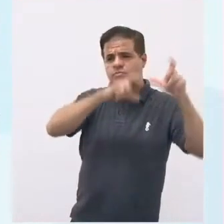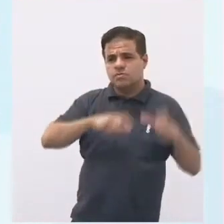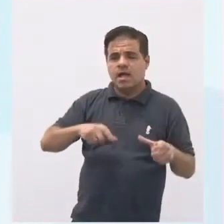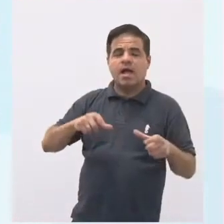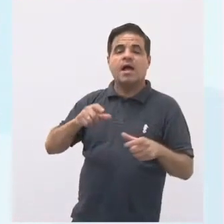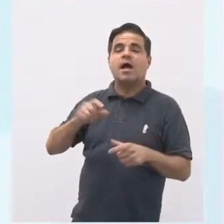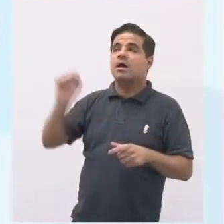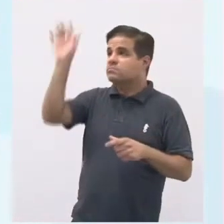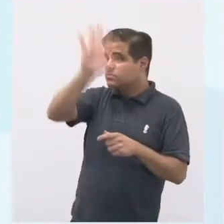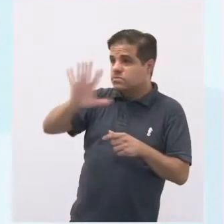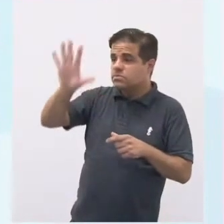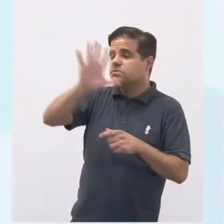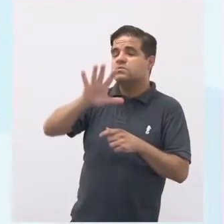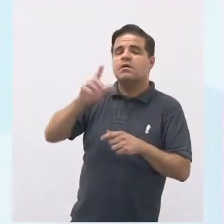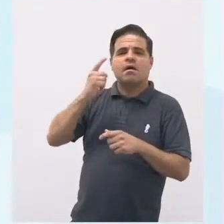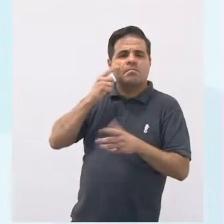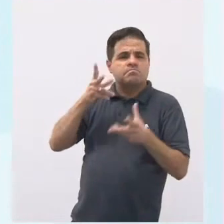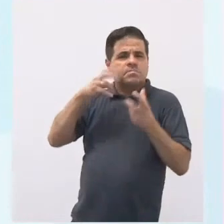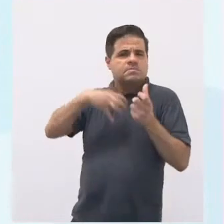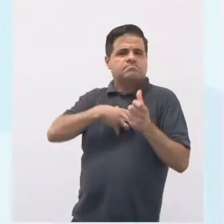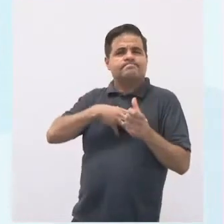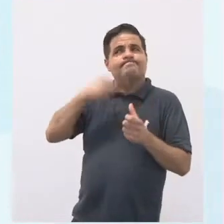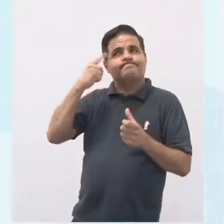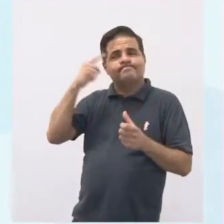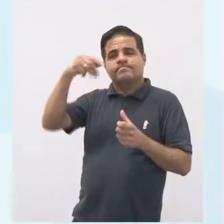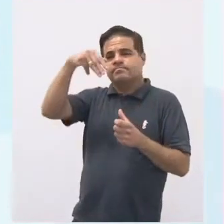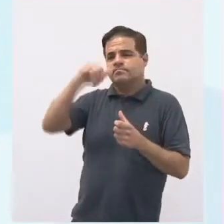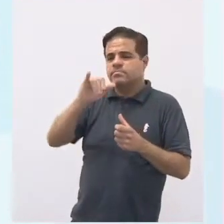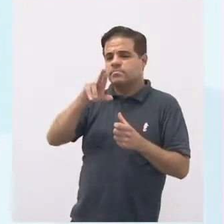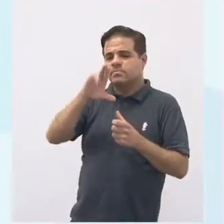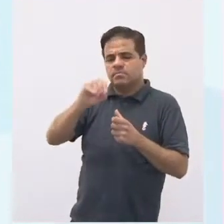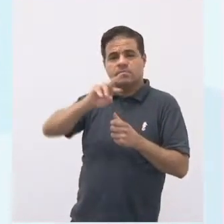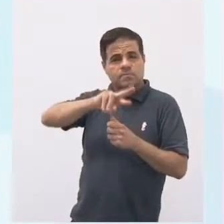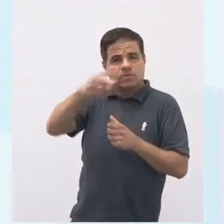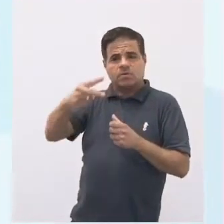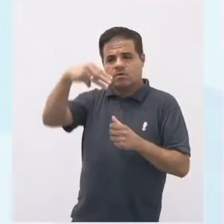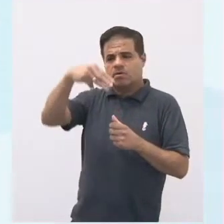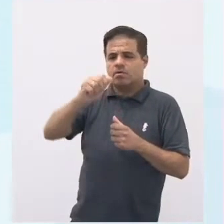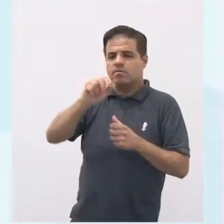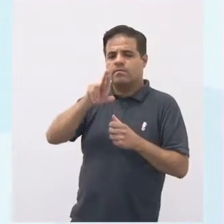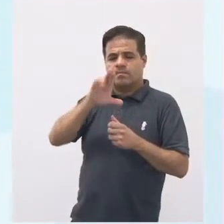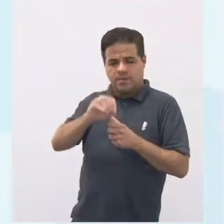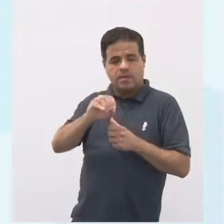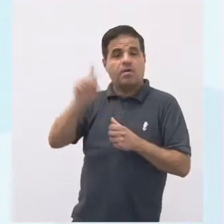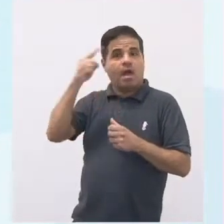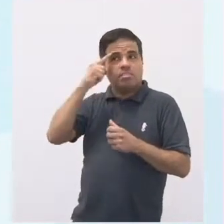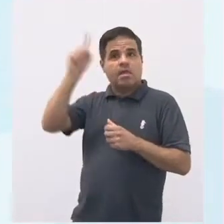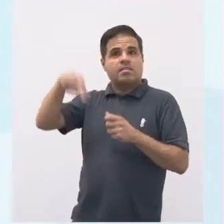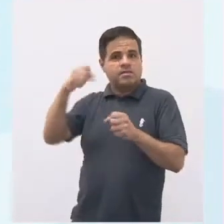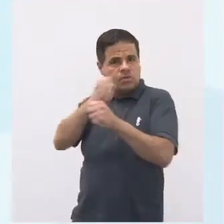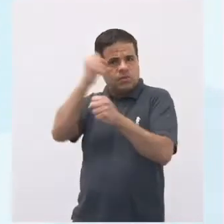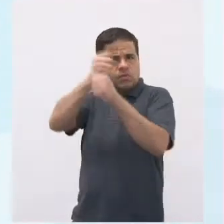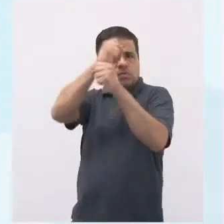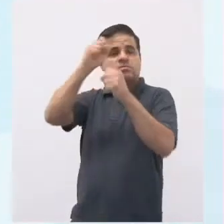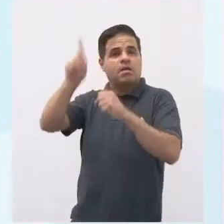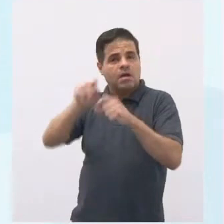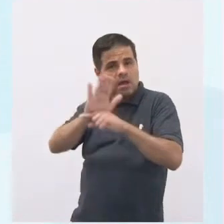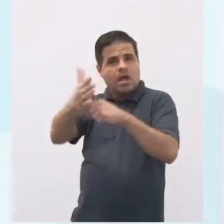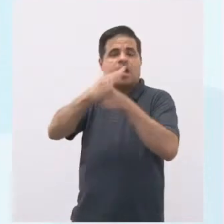quanto nacionais. É sempre aquela ideia, né, do micro para o macro. Então, a ideia dessa construção